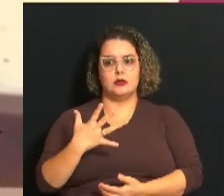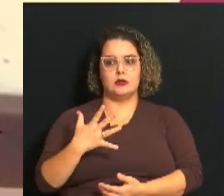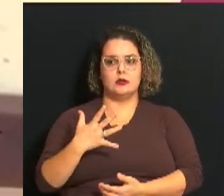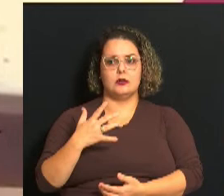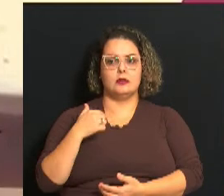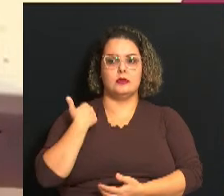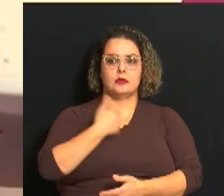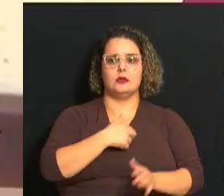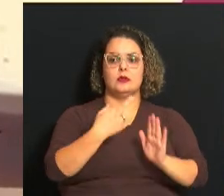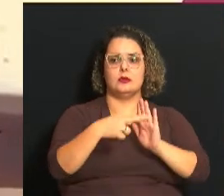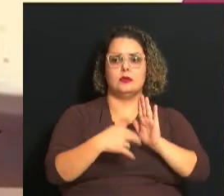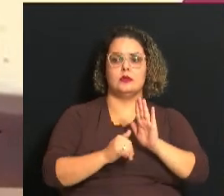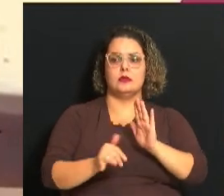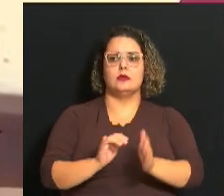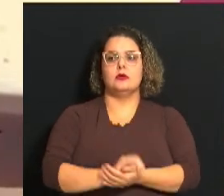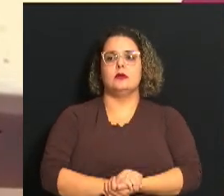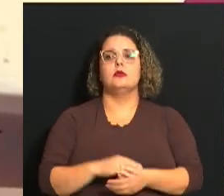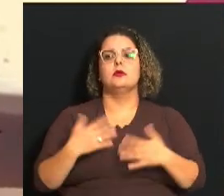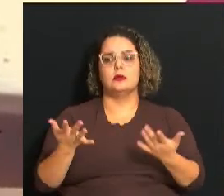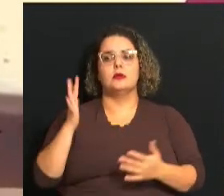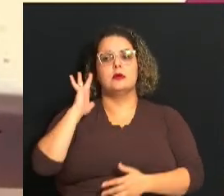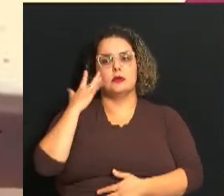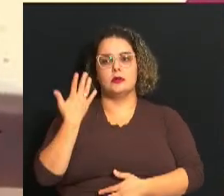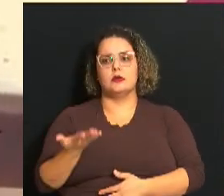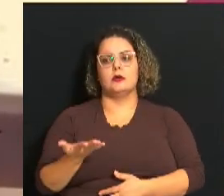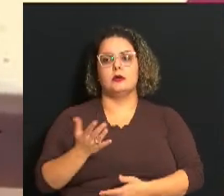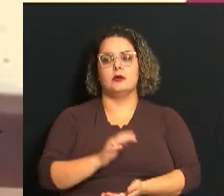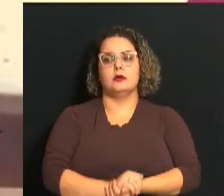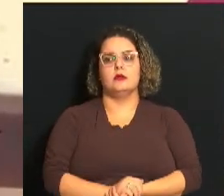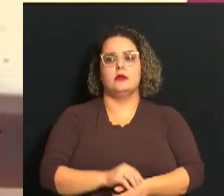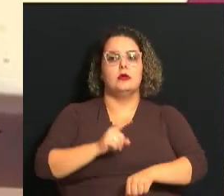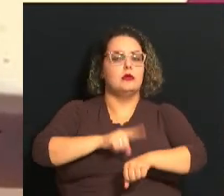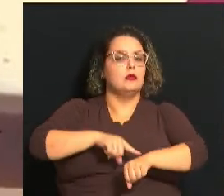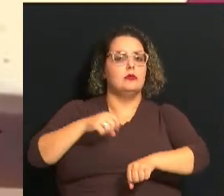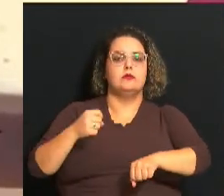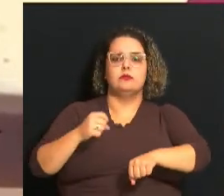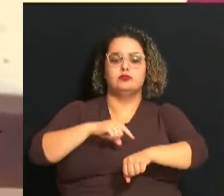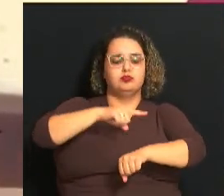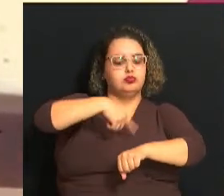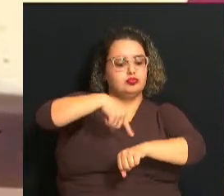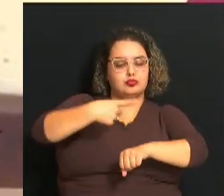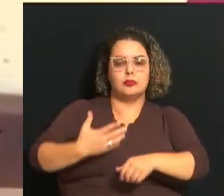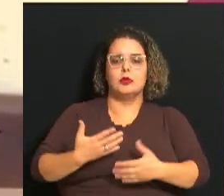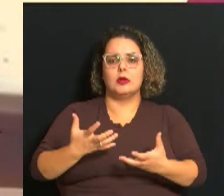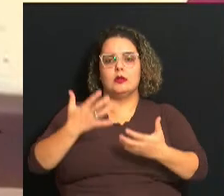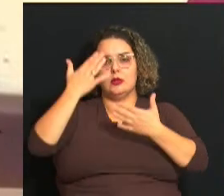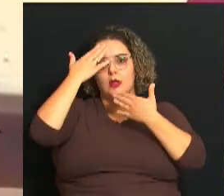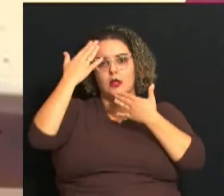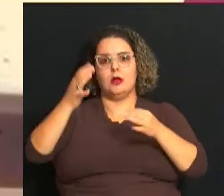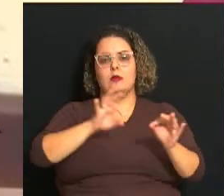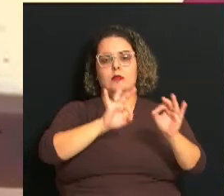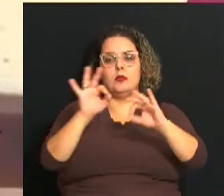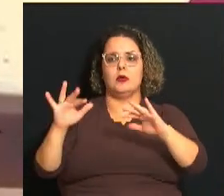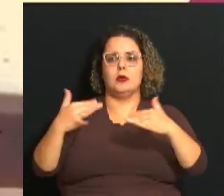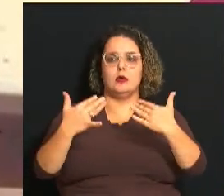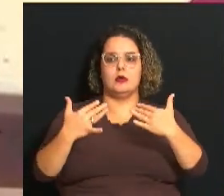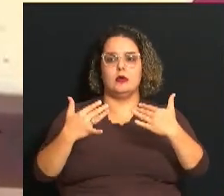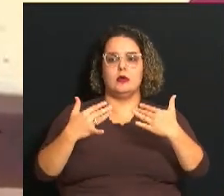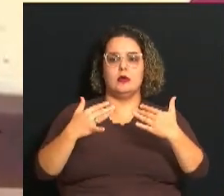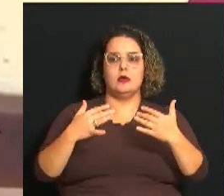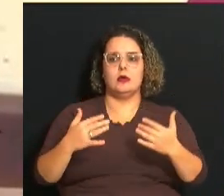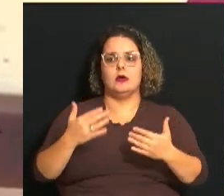nosso relatório Tá bom acho que é isso gente seja gestor o horário que ela agradecer que acompanhou a gente tem esse momento